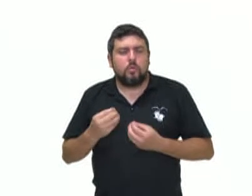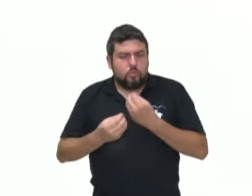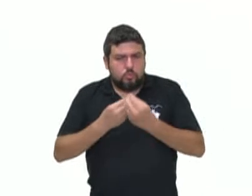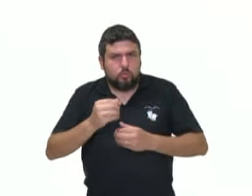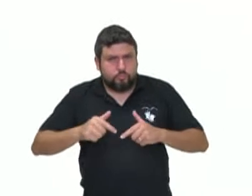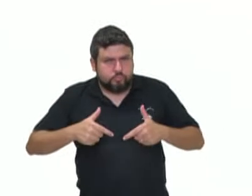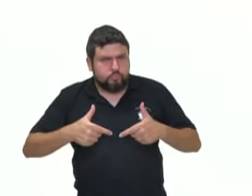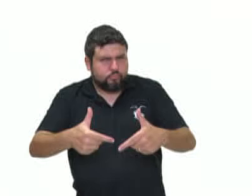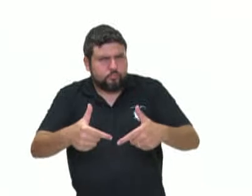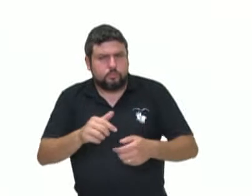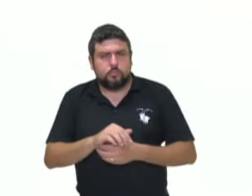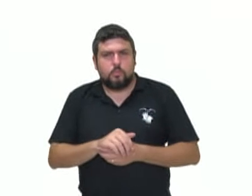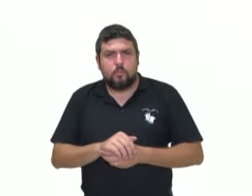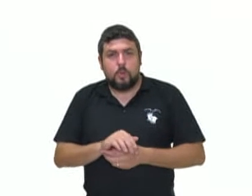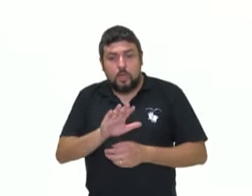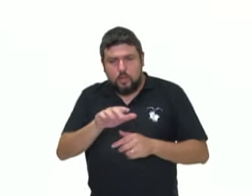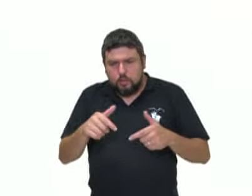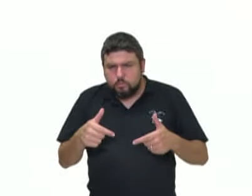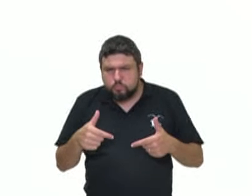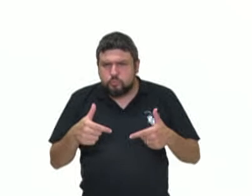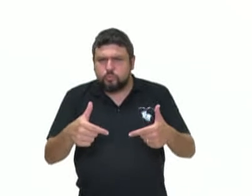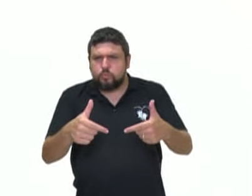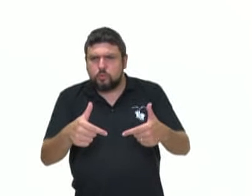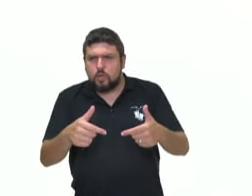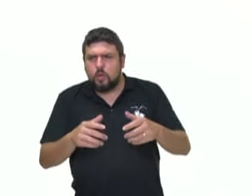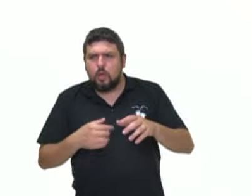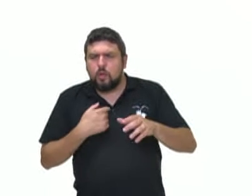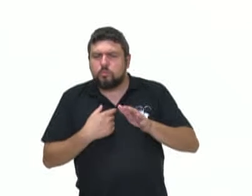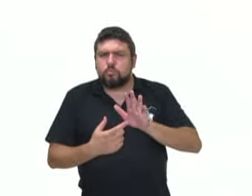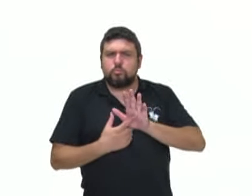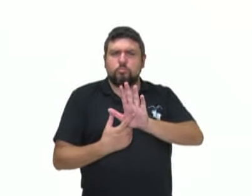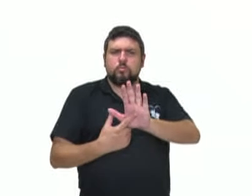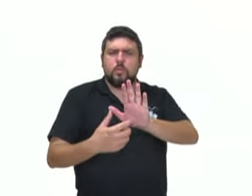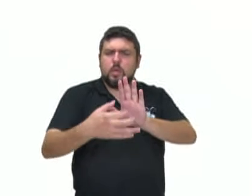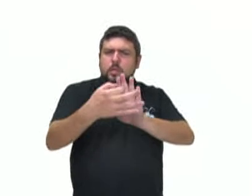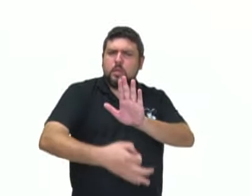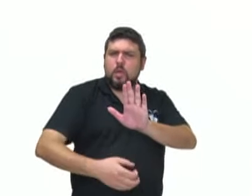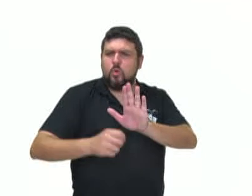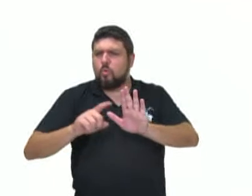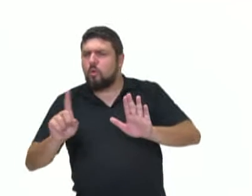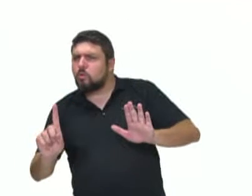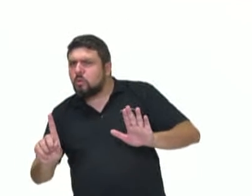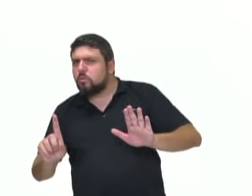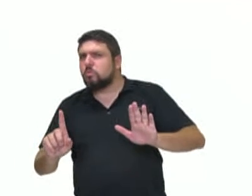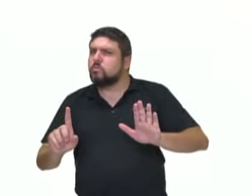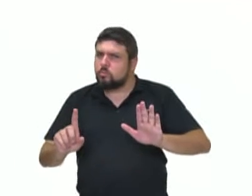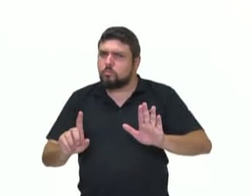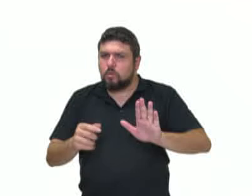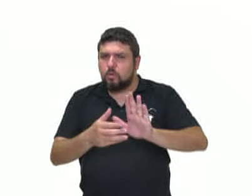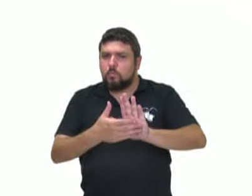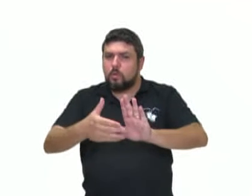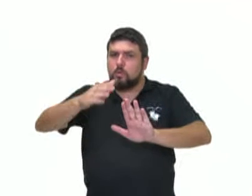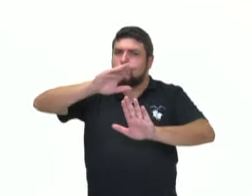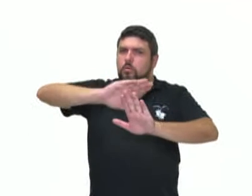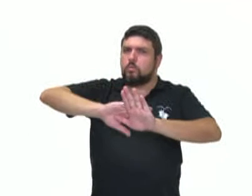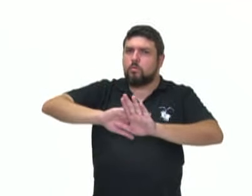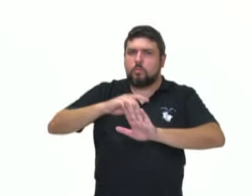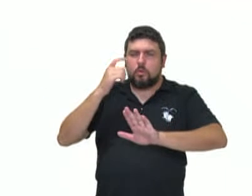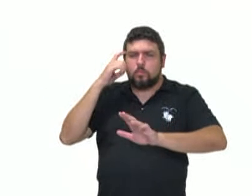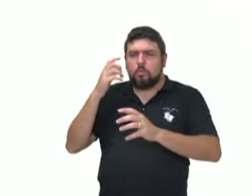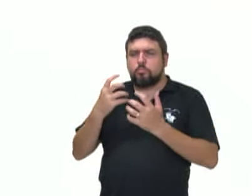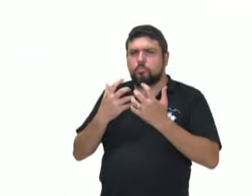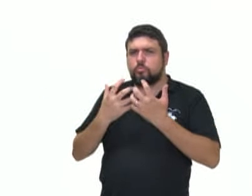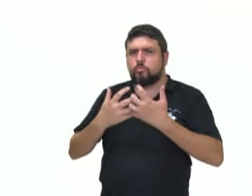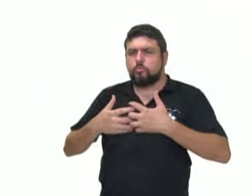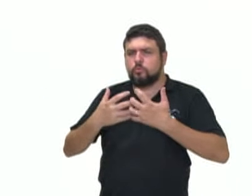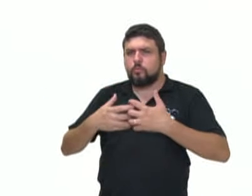reflexão sobre as nossas ações, se são justas ou injustas, boas ou más, honestas ou desonestas, devemos levar